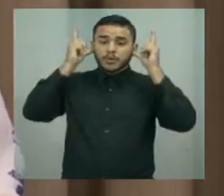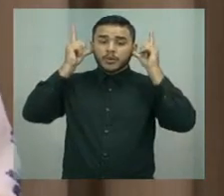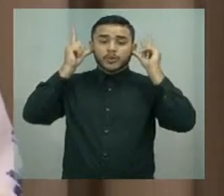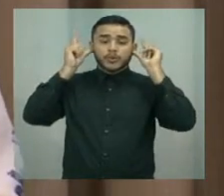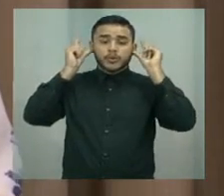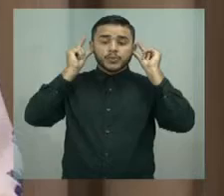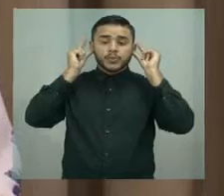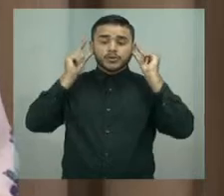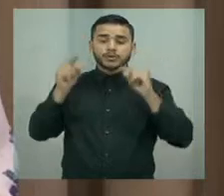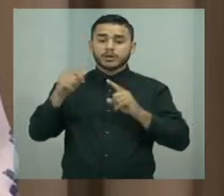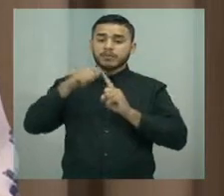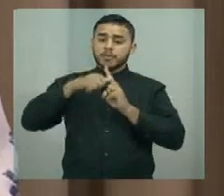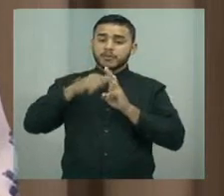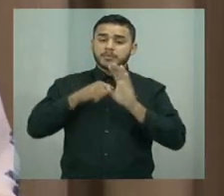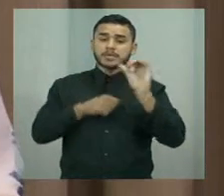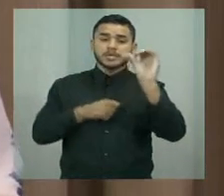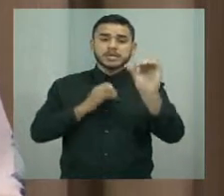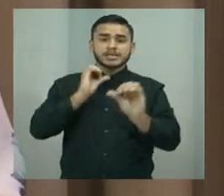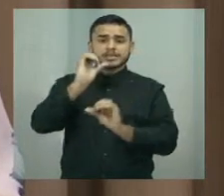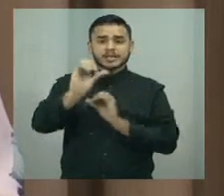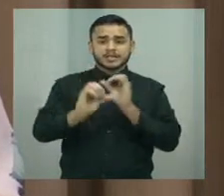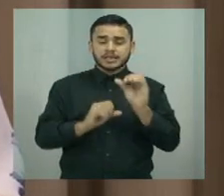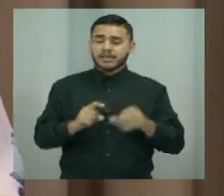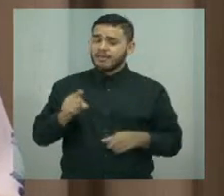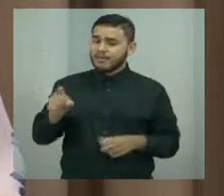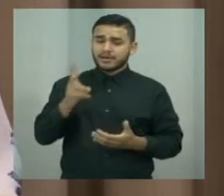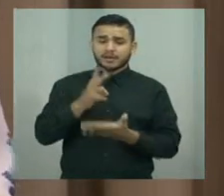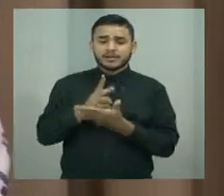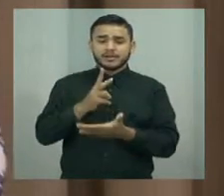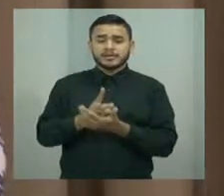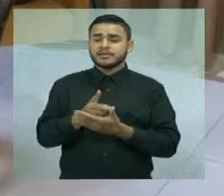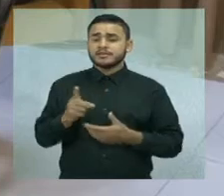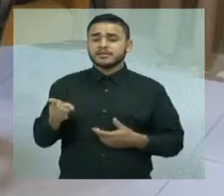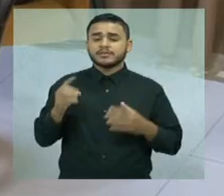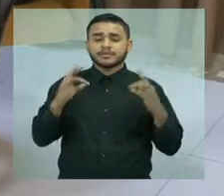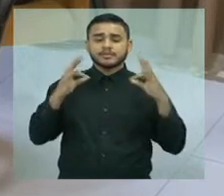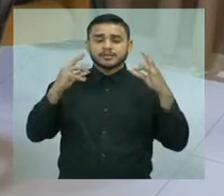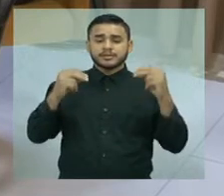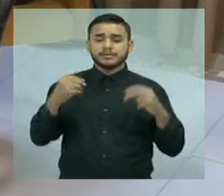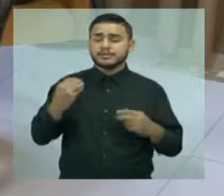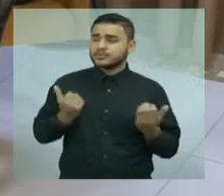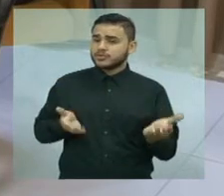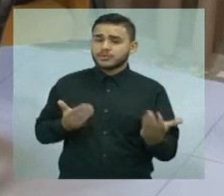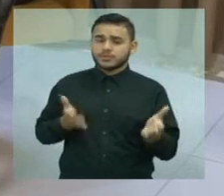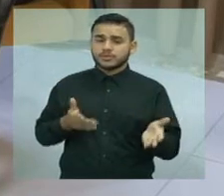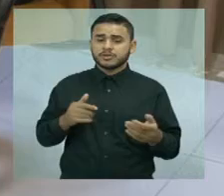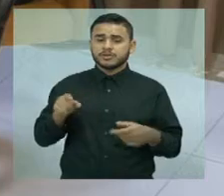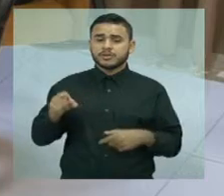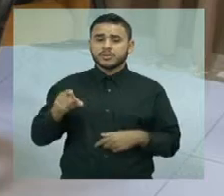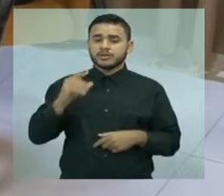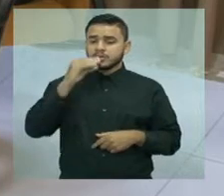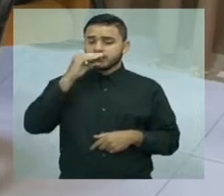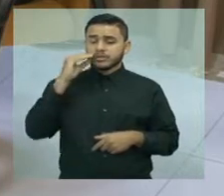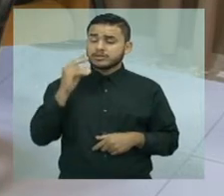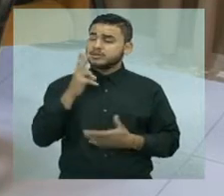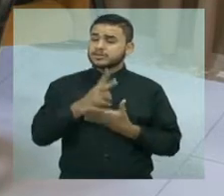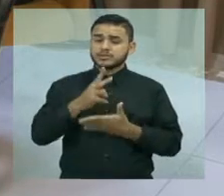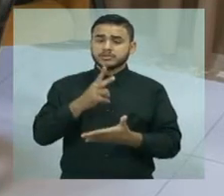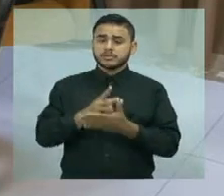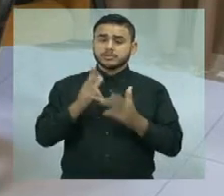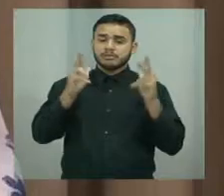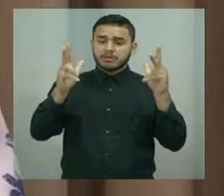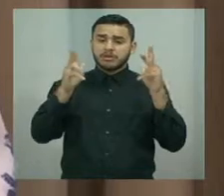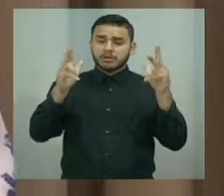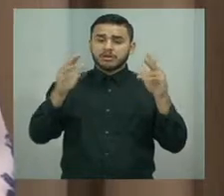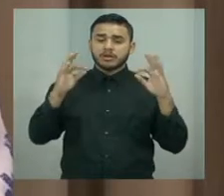lá, assim, de 6 em 6 meses, porque ela tem consciência de que ela passou a adolescência dela e o início da vida adulta aí